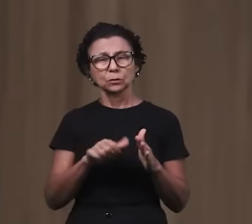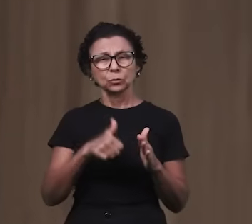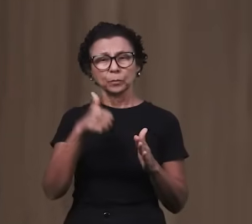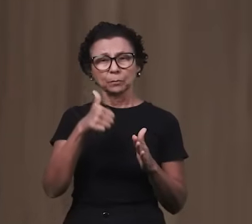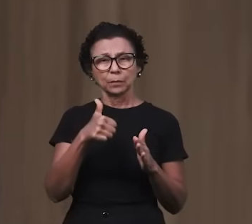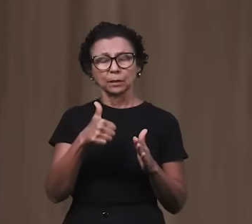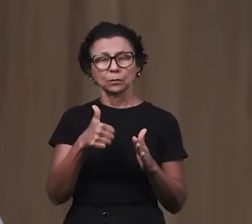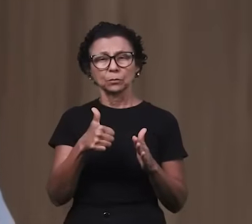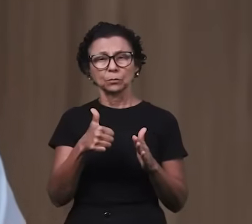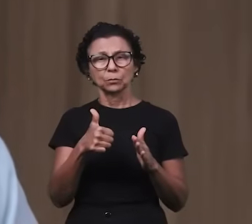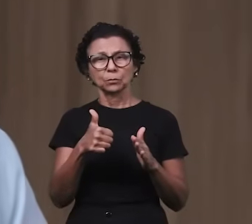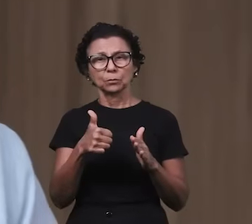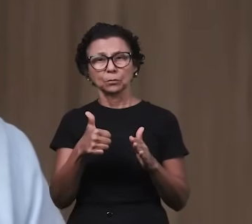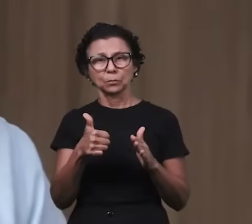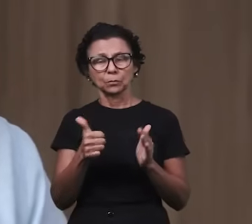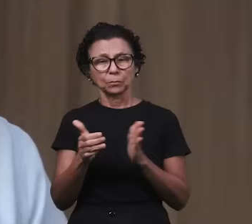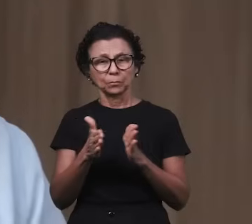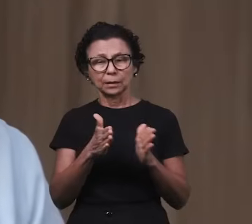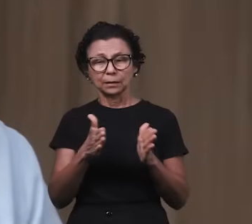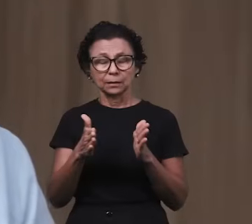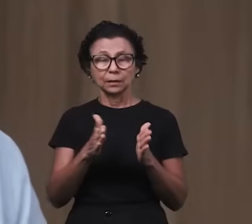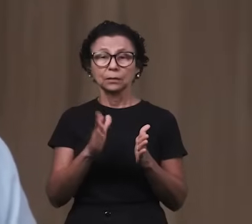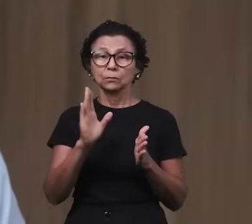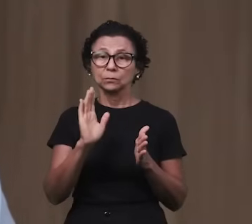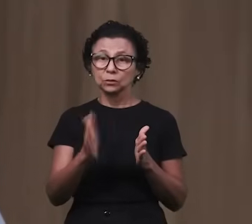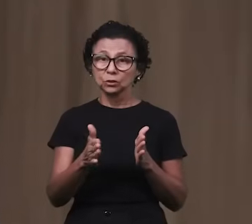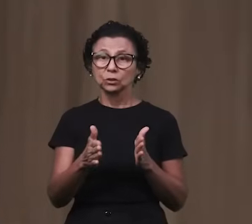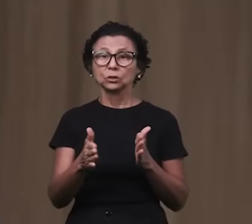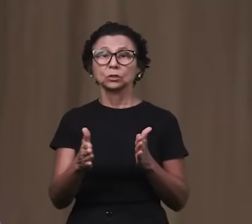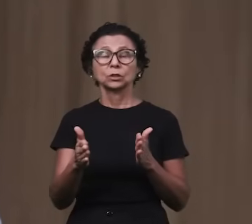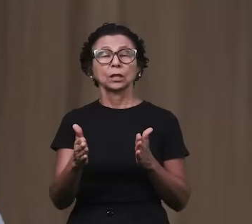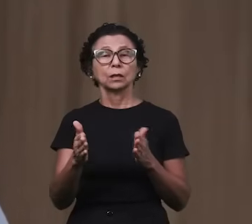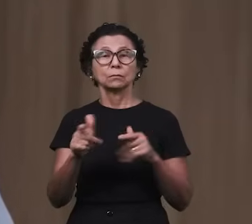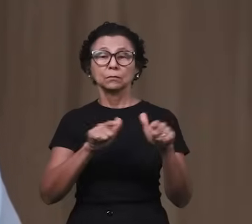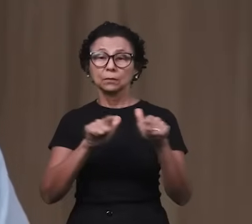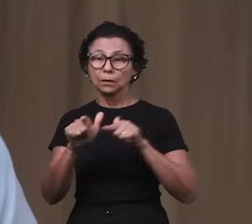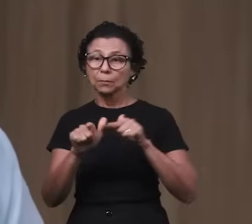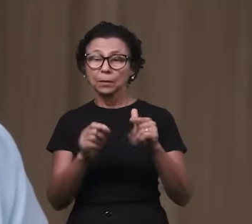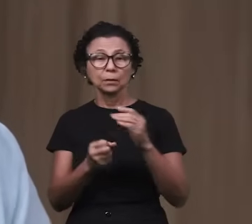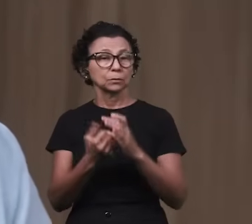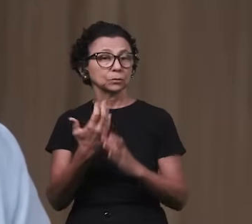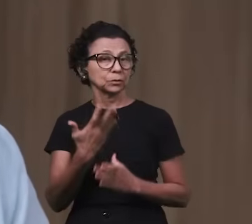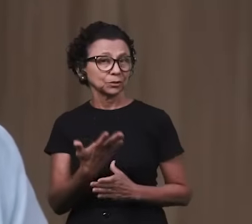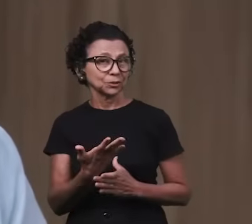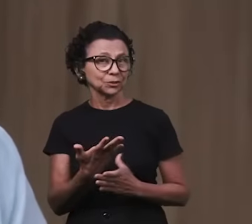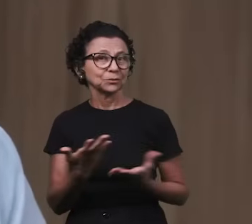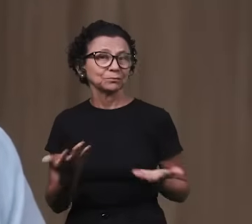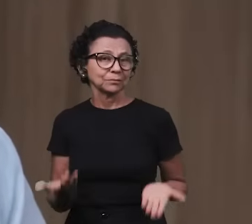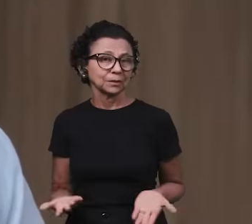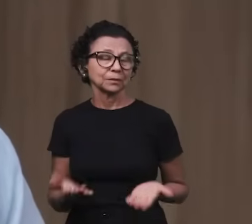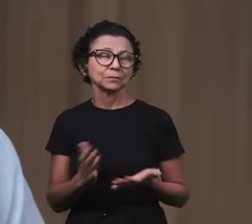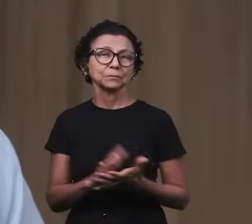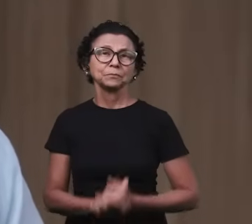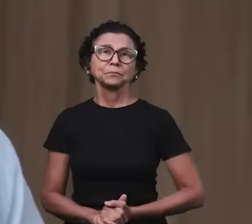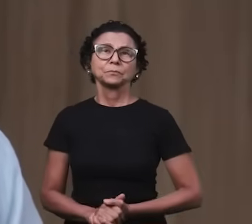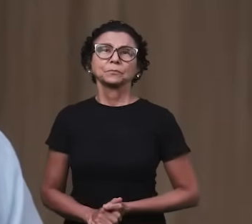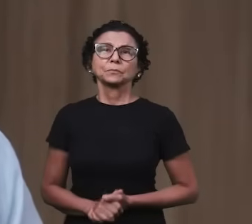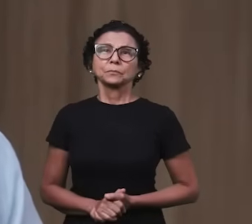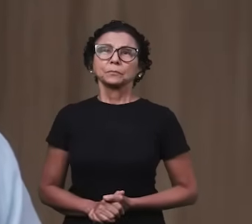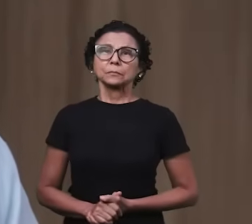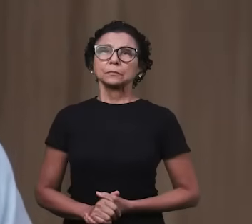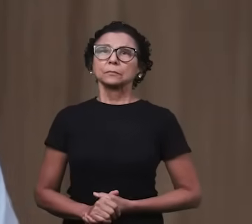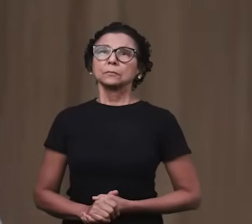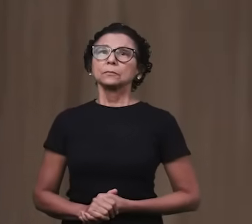eu já havia recebido uma oferta de emprego nessa área. Então, isso que é interessante,